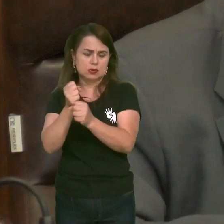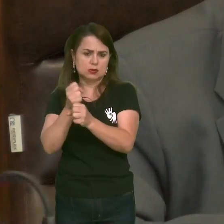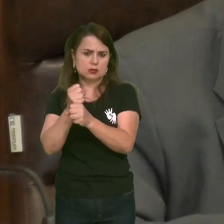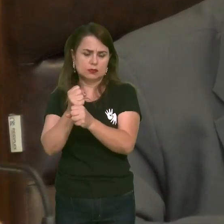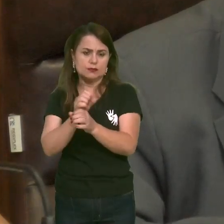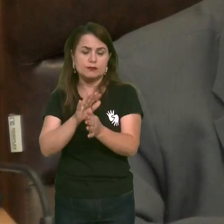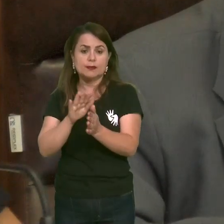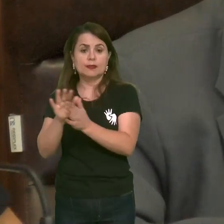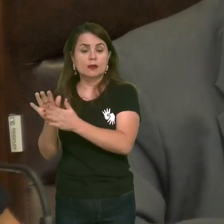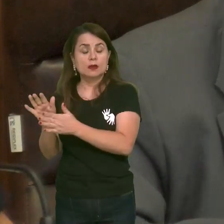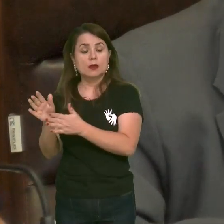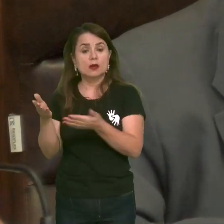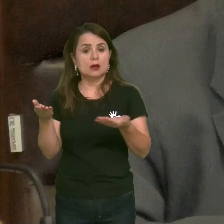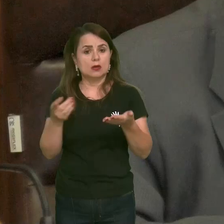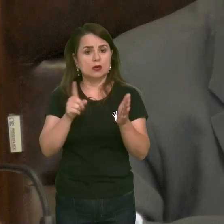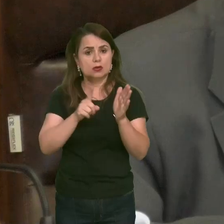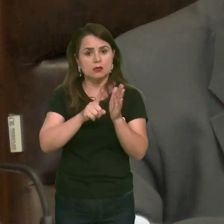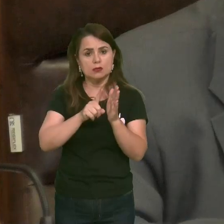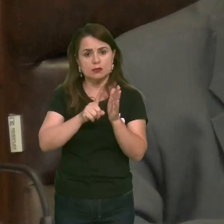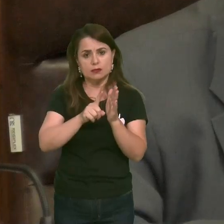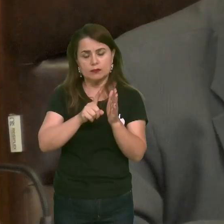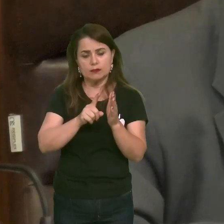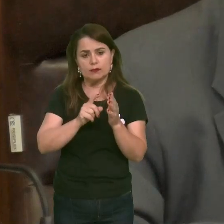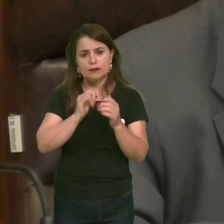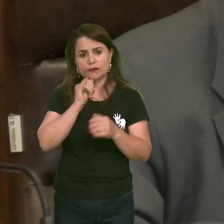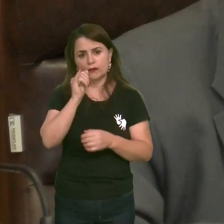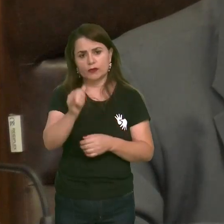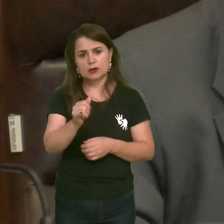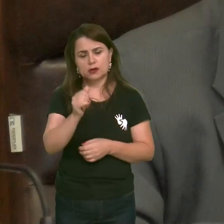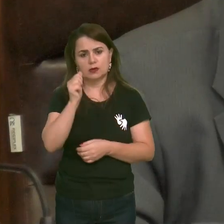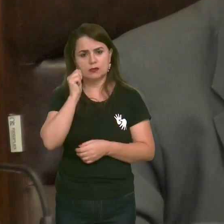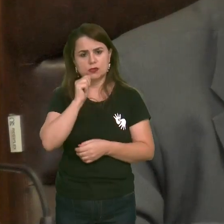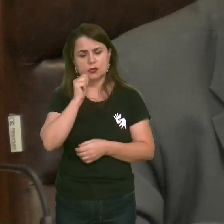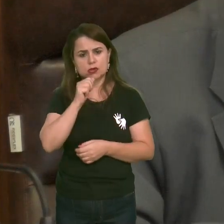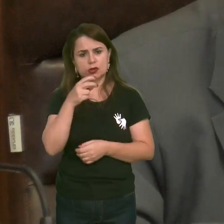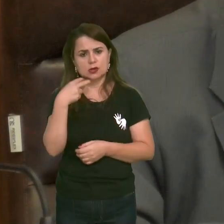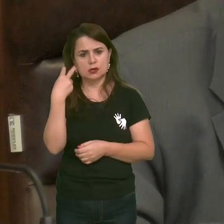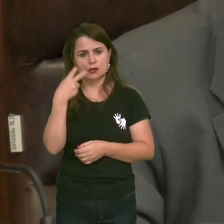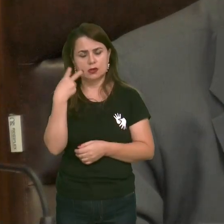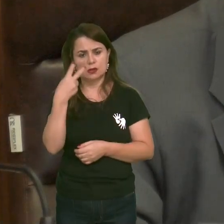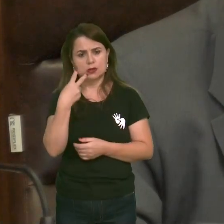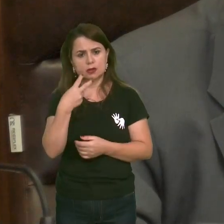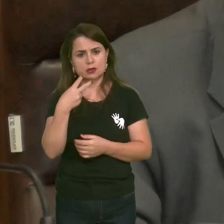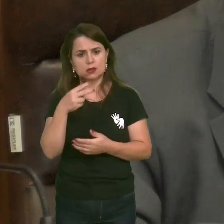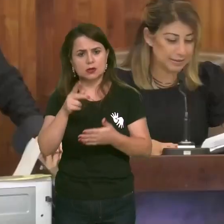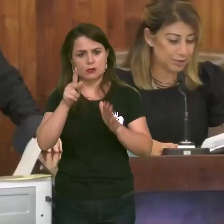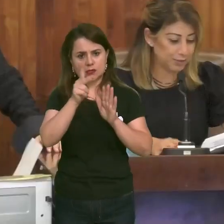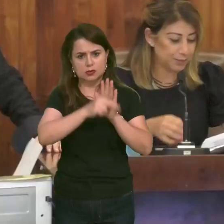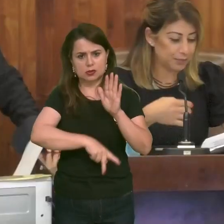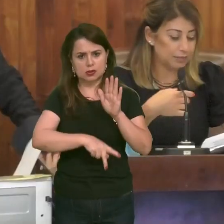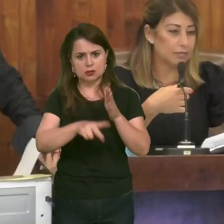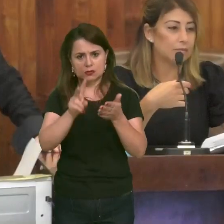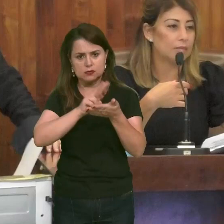secretária vereadora professora Daniela que faça lá a leitura do projeto e da sua justificativa